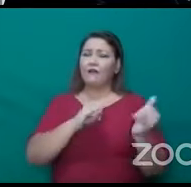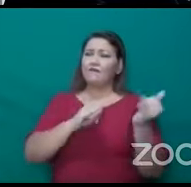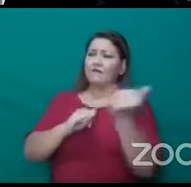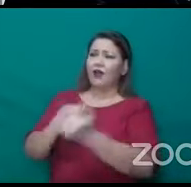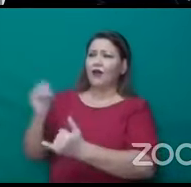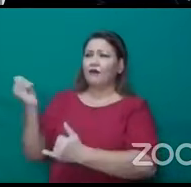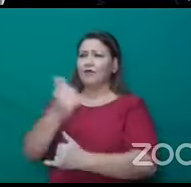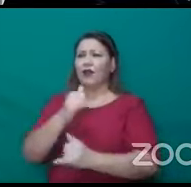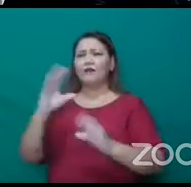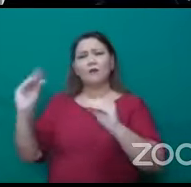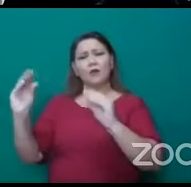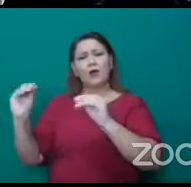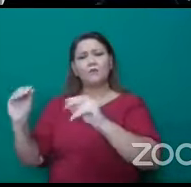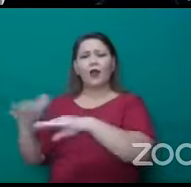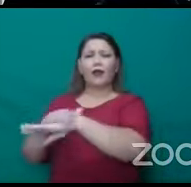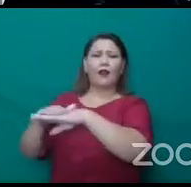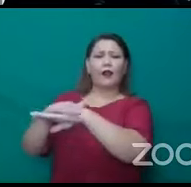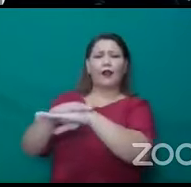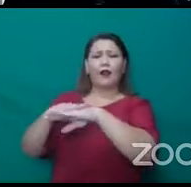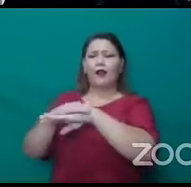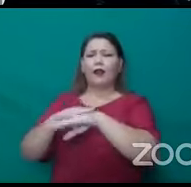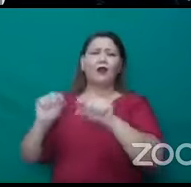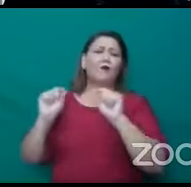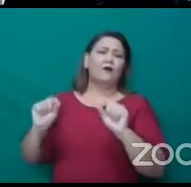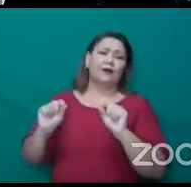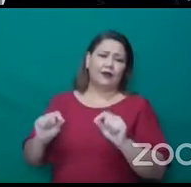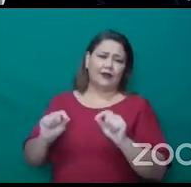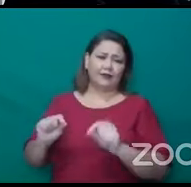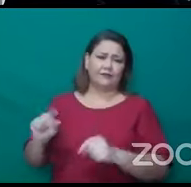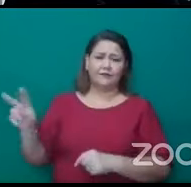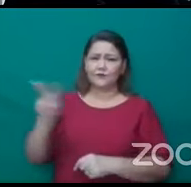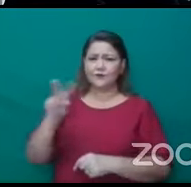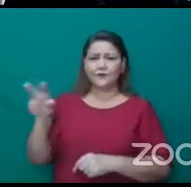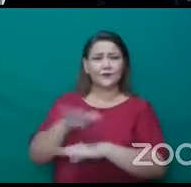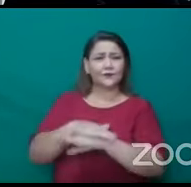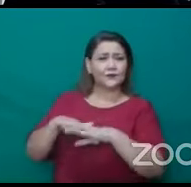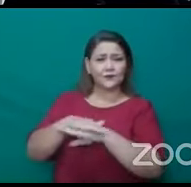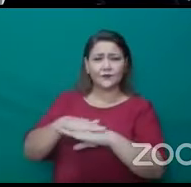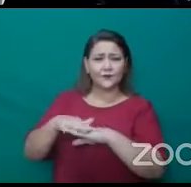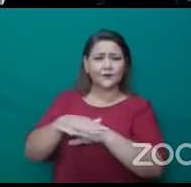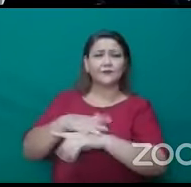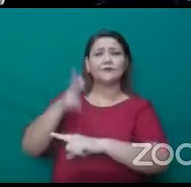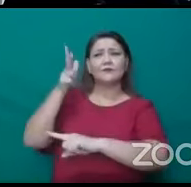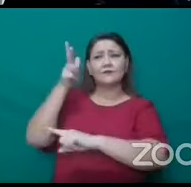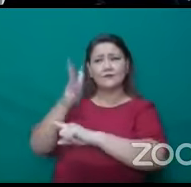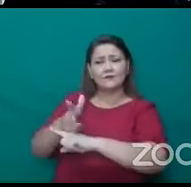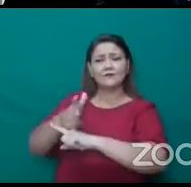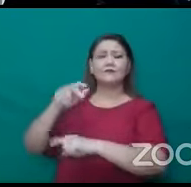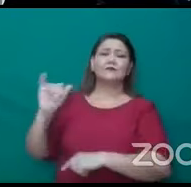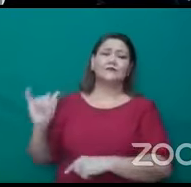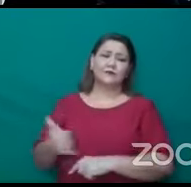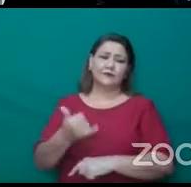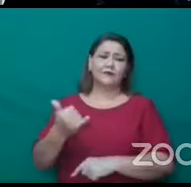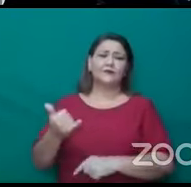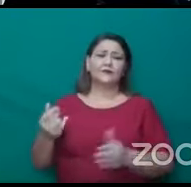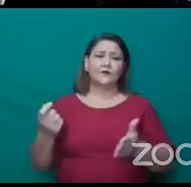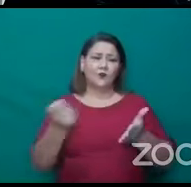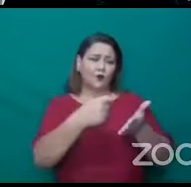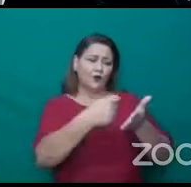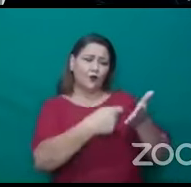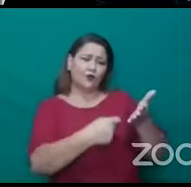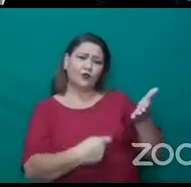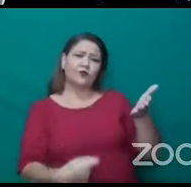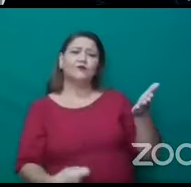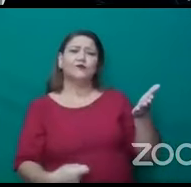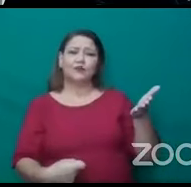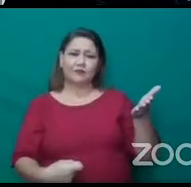conversa a partir daquele assunto. E daí aquilo que eles já estavam conversando ali no meio mesmo, que ia para a cena, assim. Então